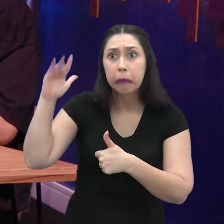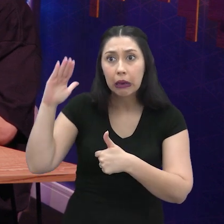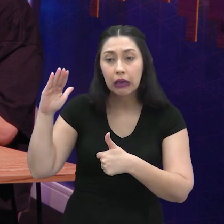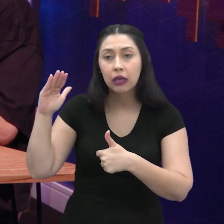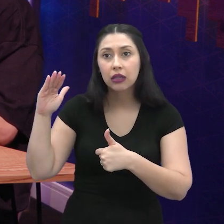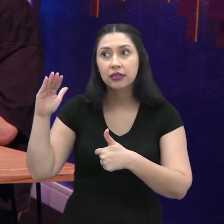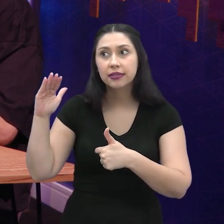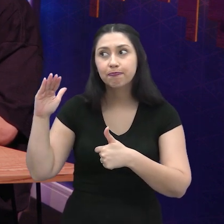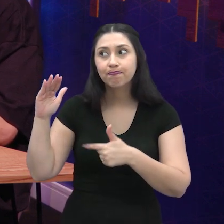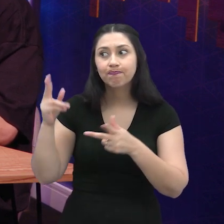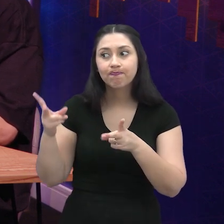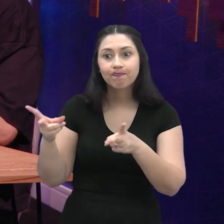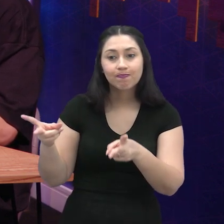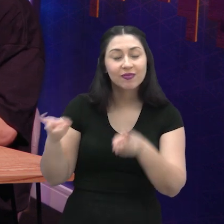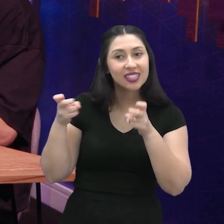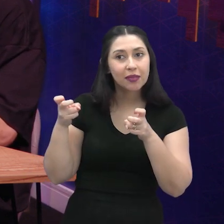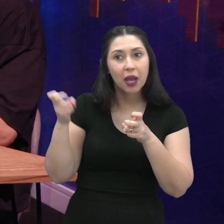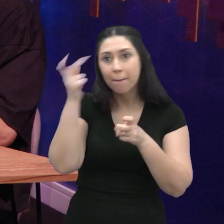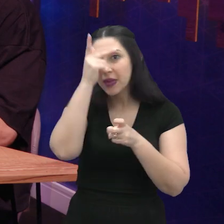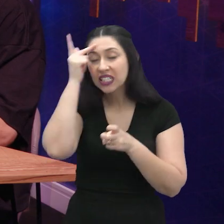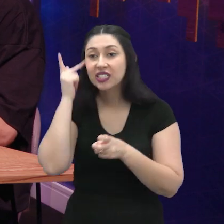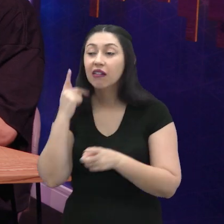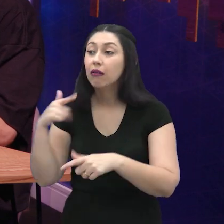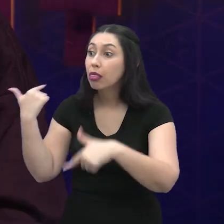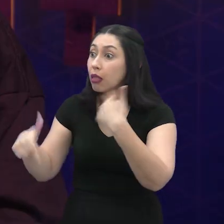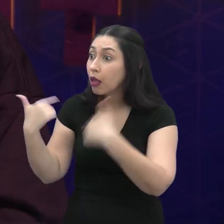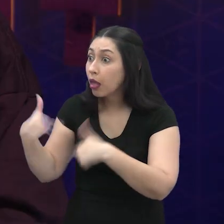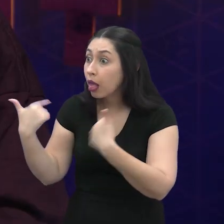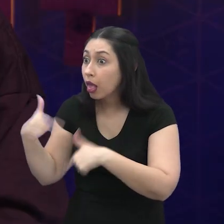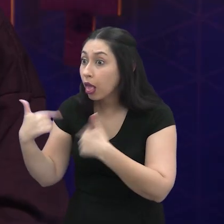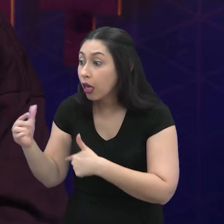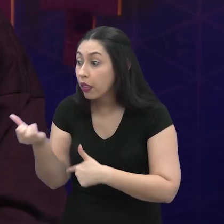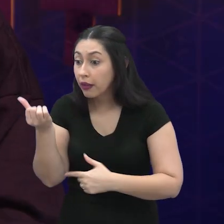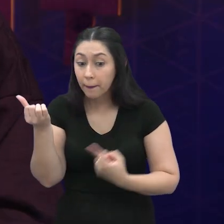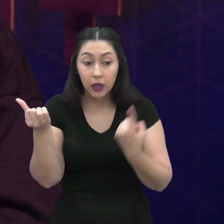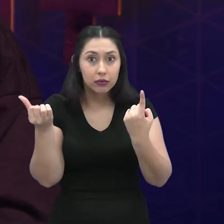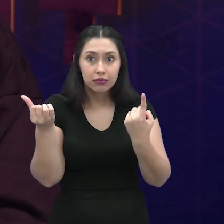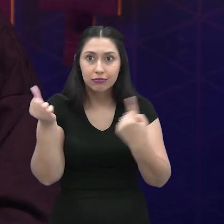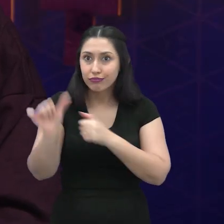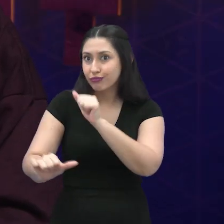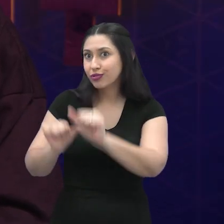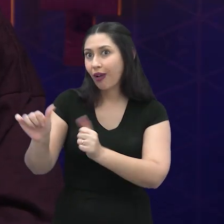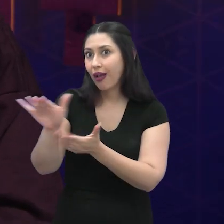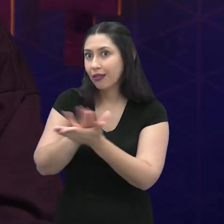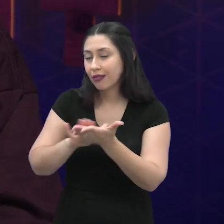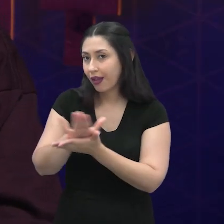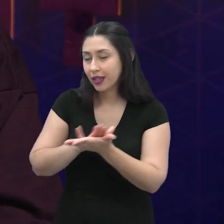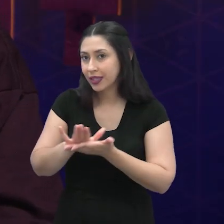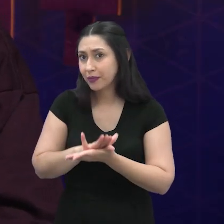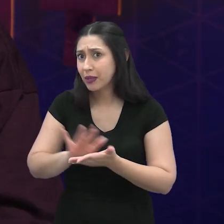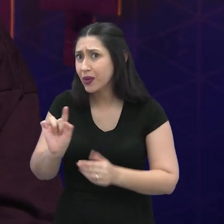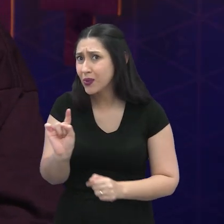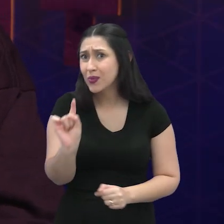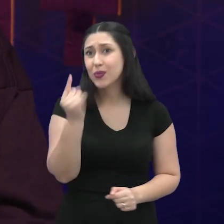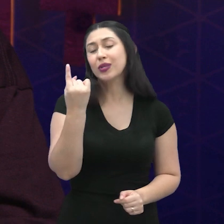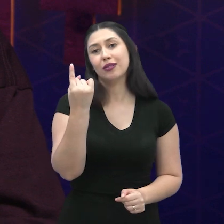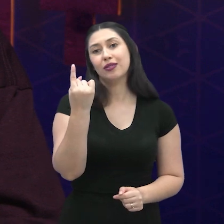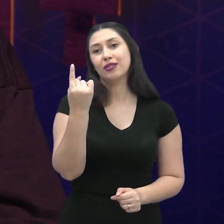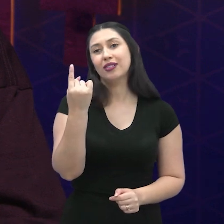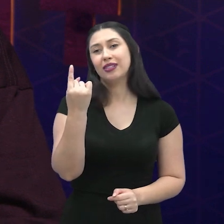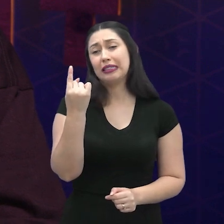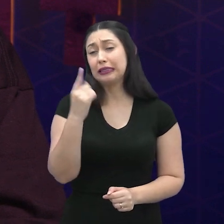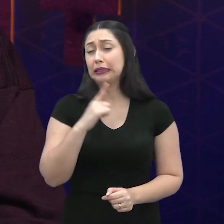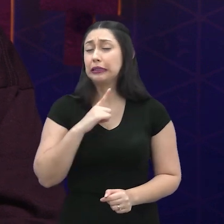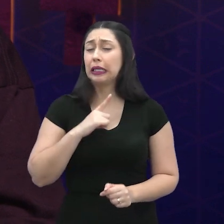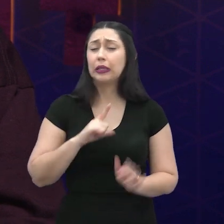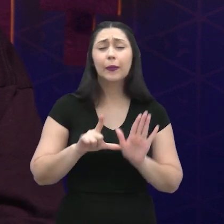do Brasil. A gente tem o quê? Trabalhadores ainda nessa escala. Nenhum deles mudaram. O único